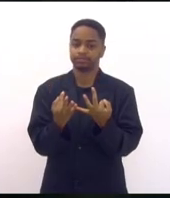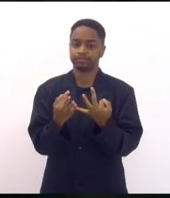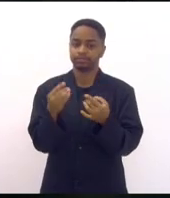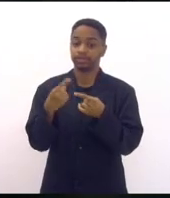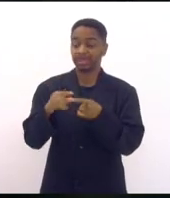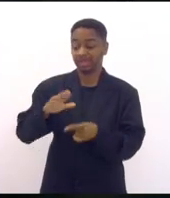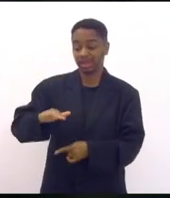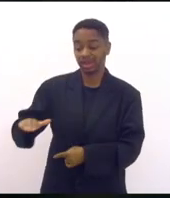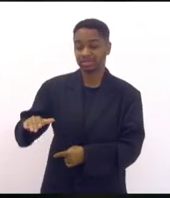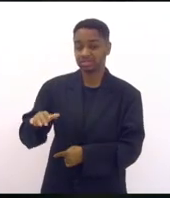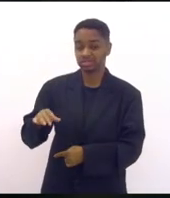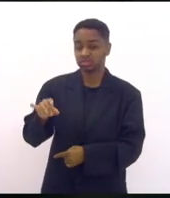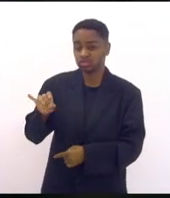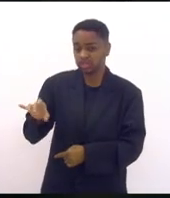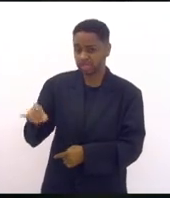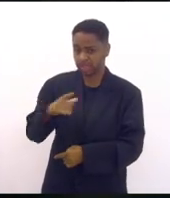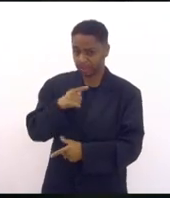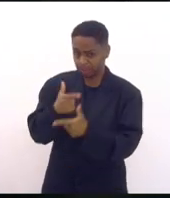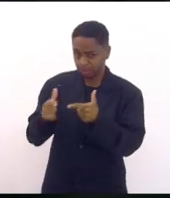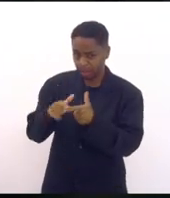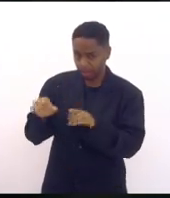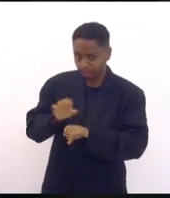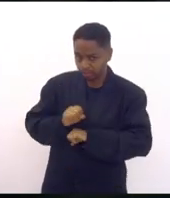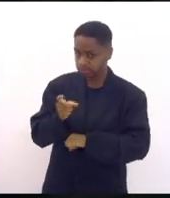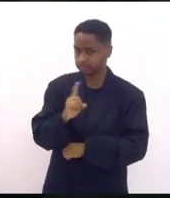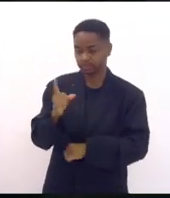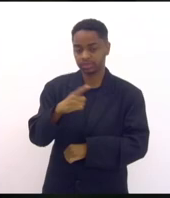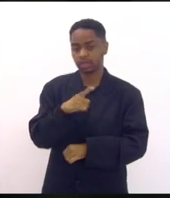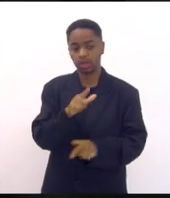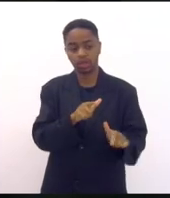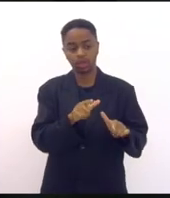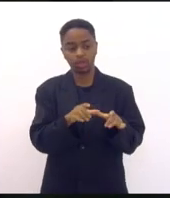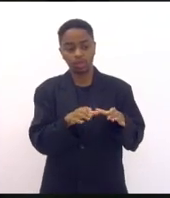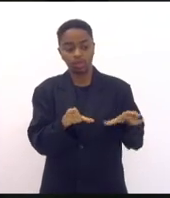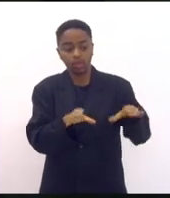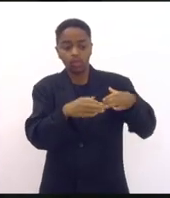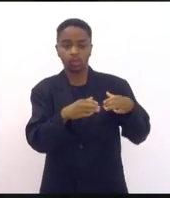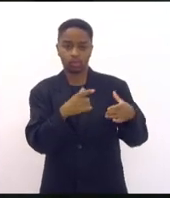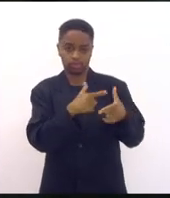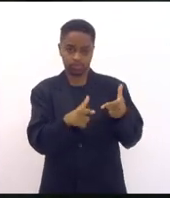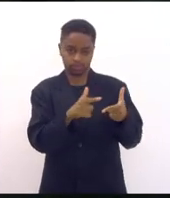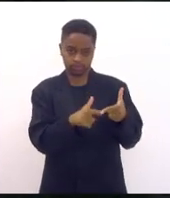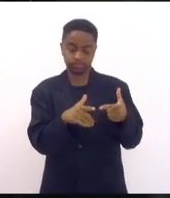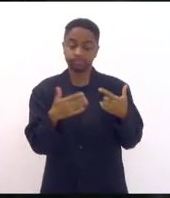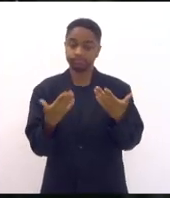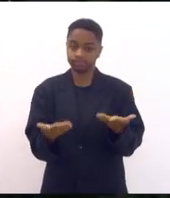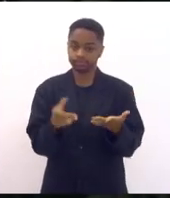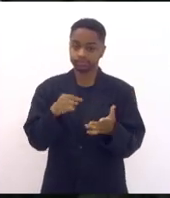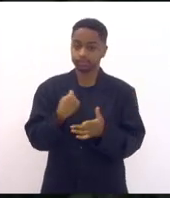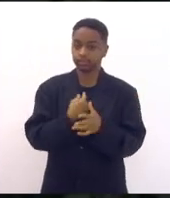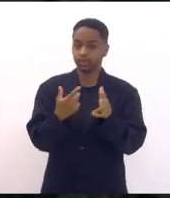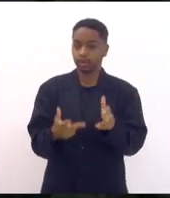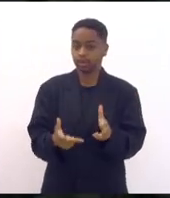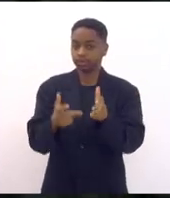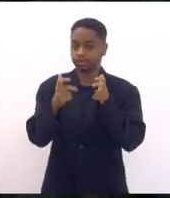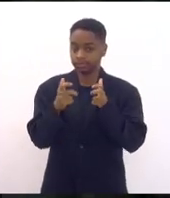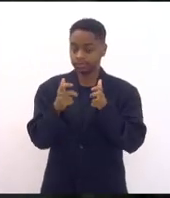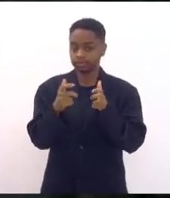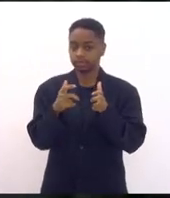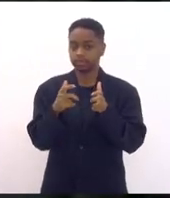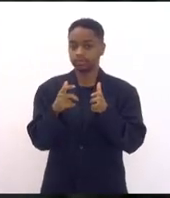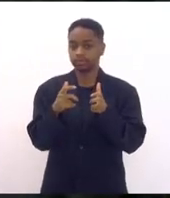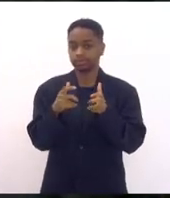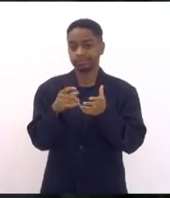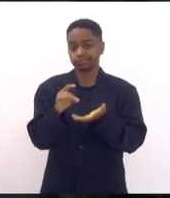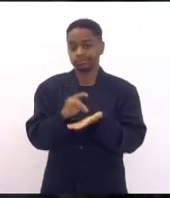criança não tá com problema sozinho o problema veio de algum lugar e nós observamos aí Infelizmente